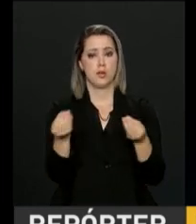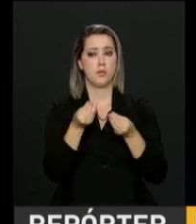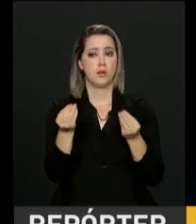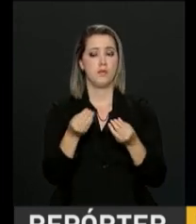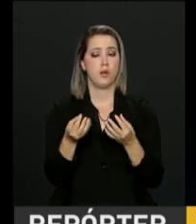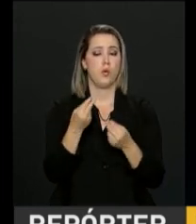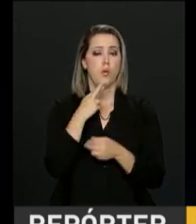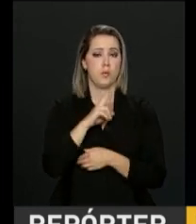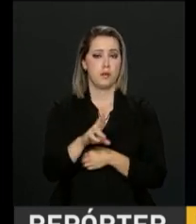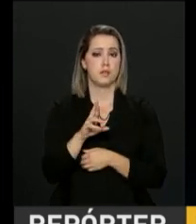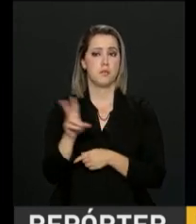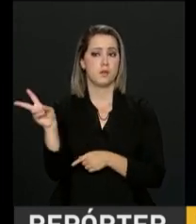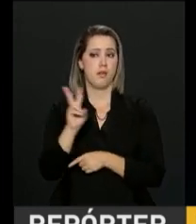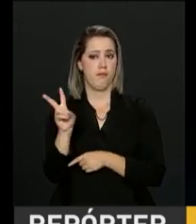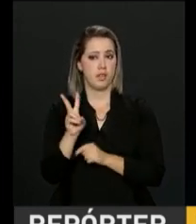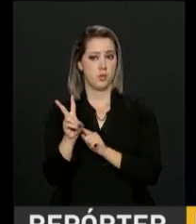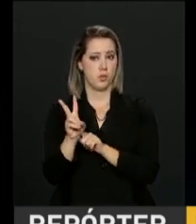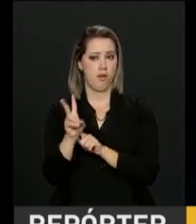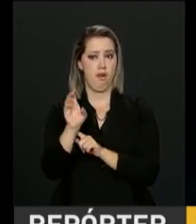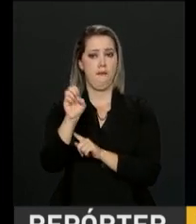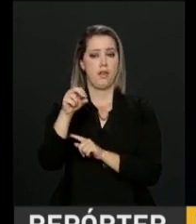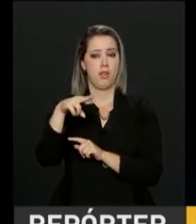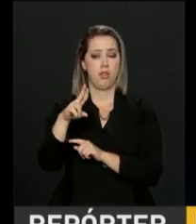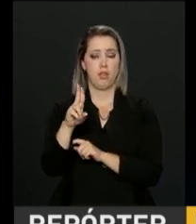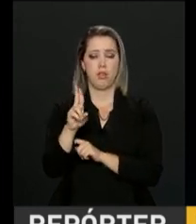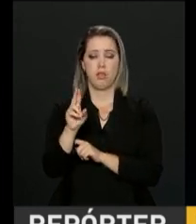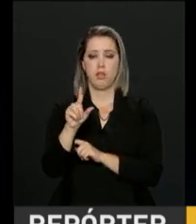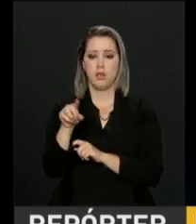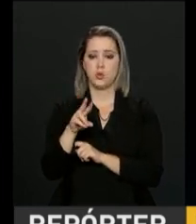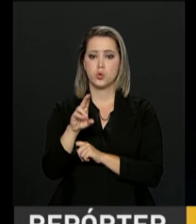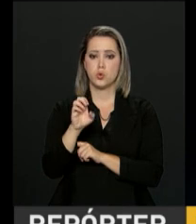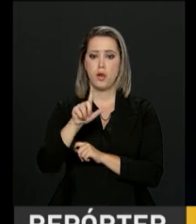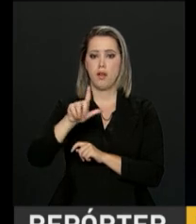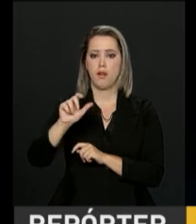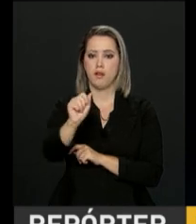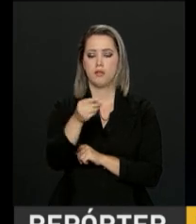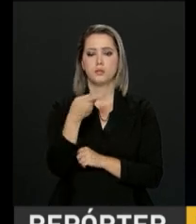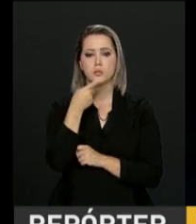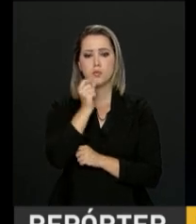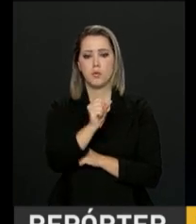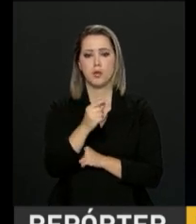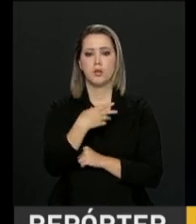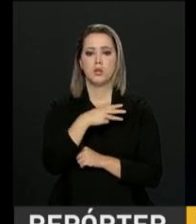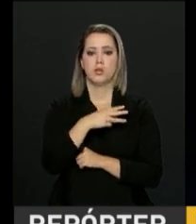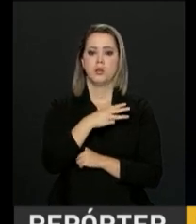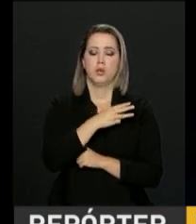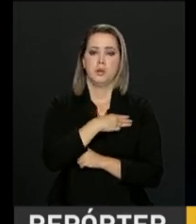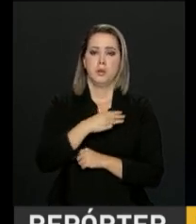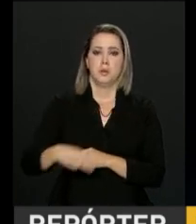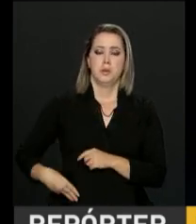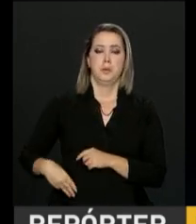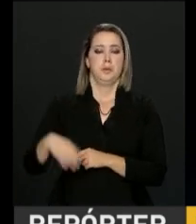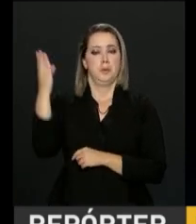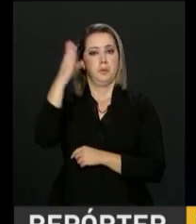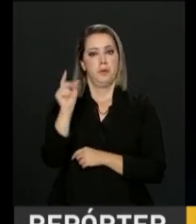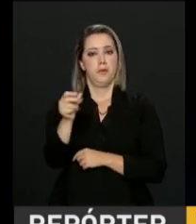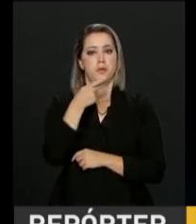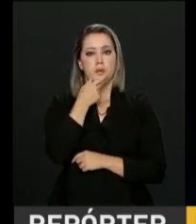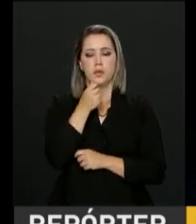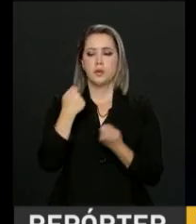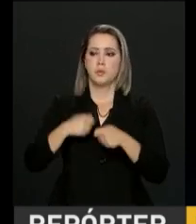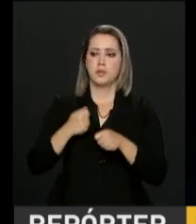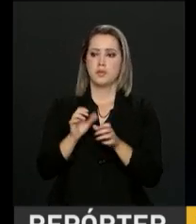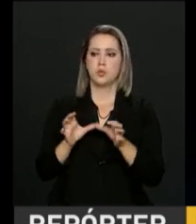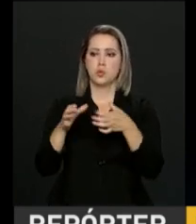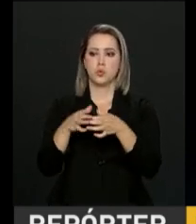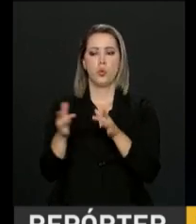Uma das propostas, que foi a proposta defendida pelo ministro das Relações Exteriores, Aloysio Nunes, é que seja criado um grupo de contato para